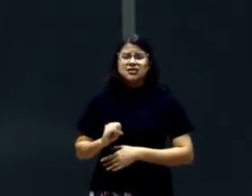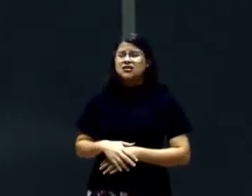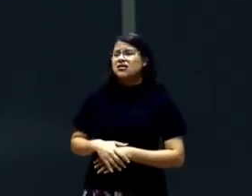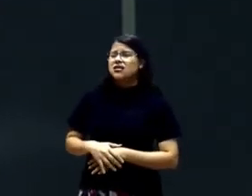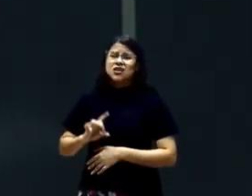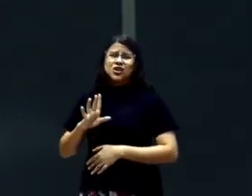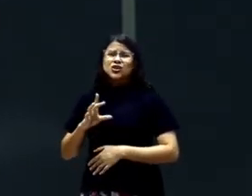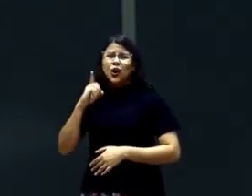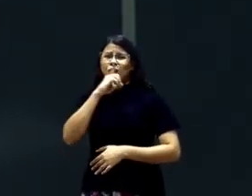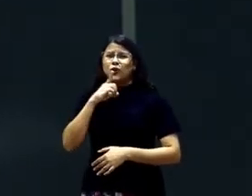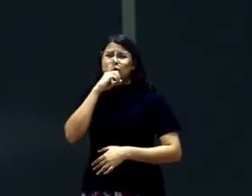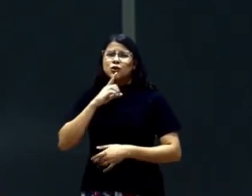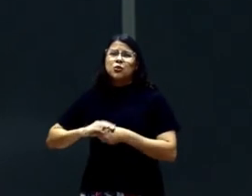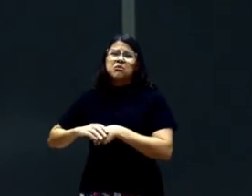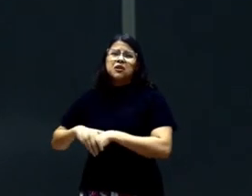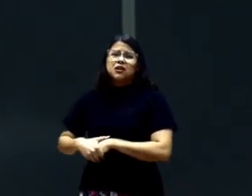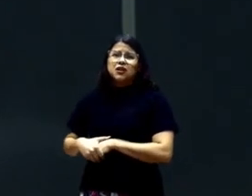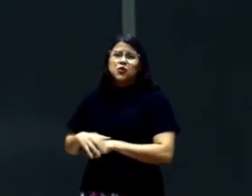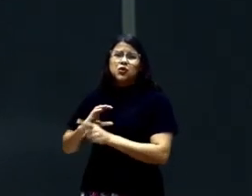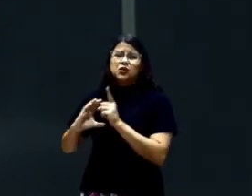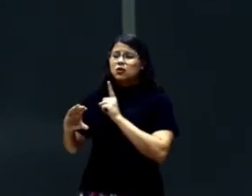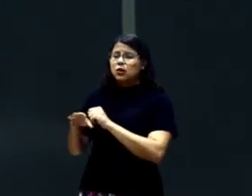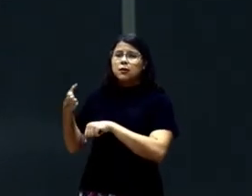noite. Não vai dar certo.